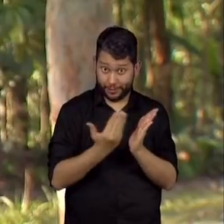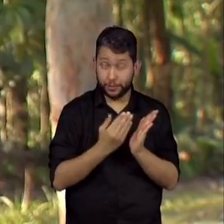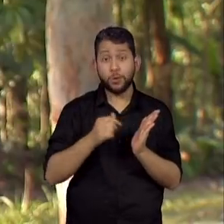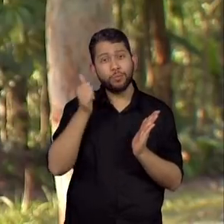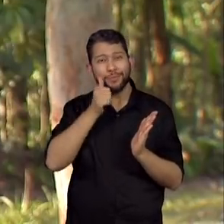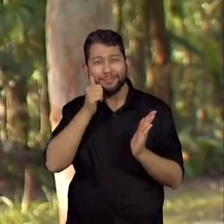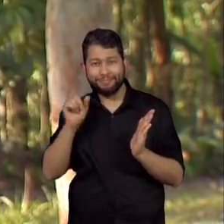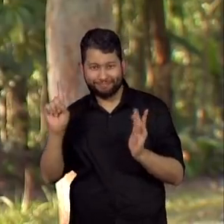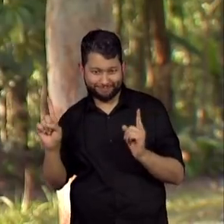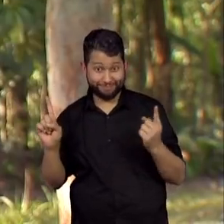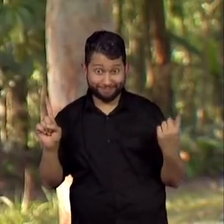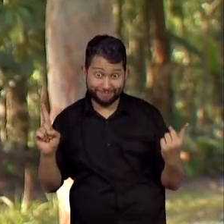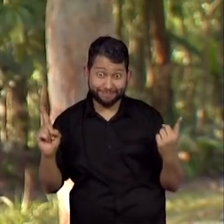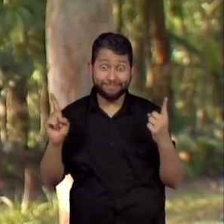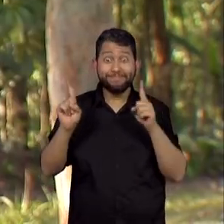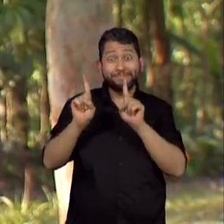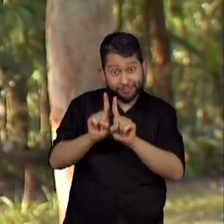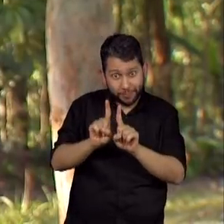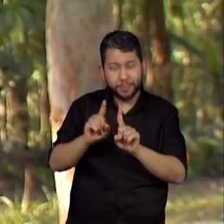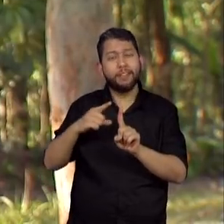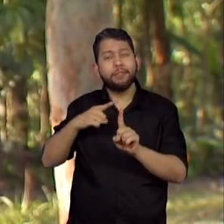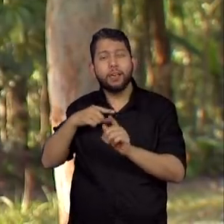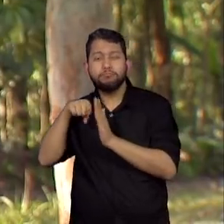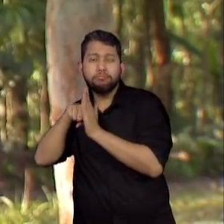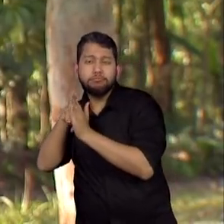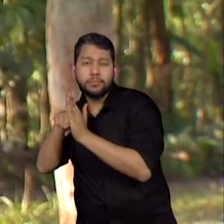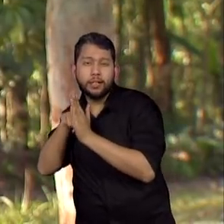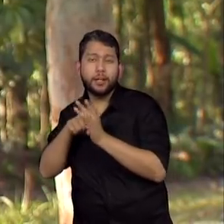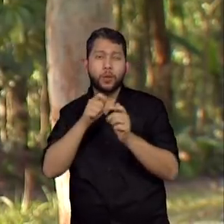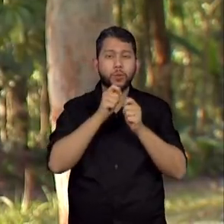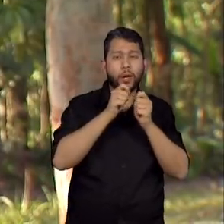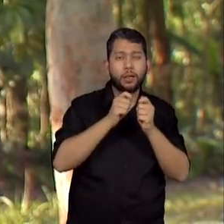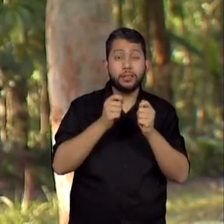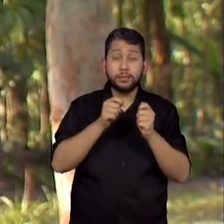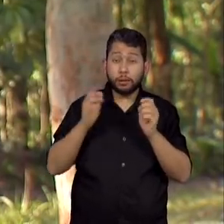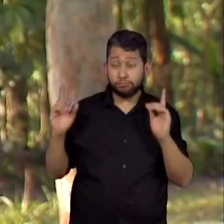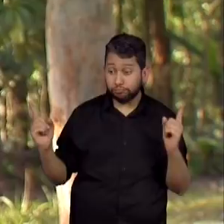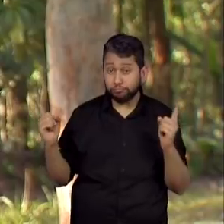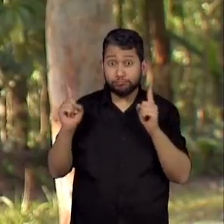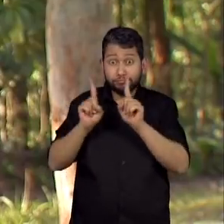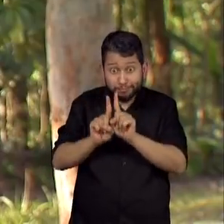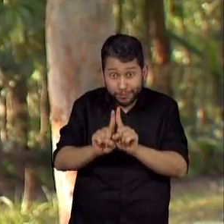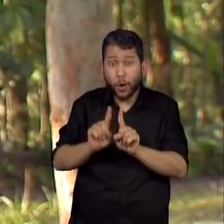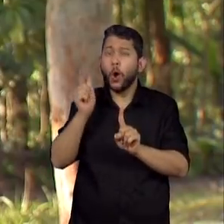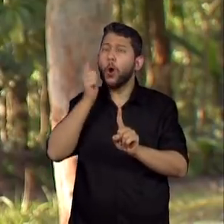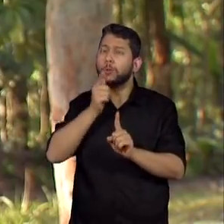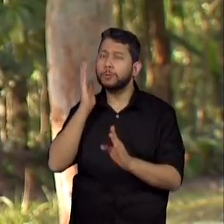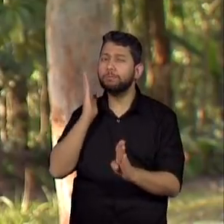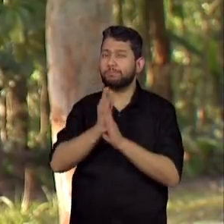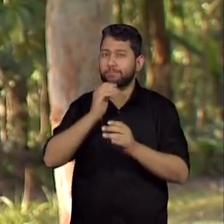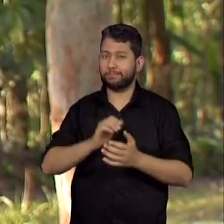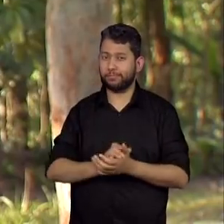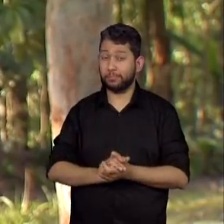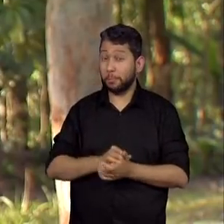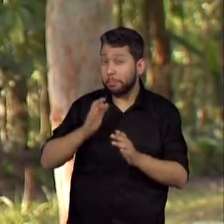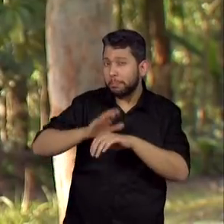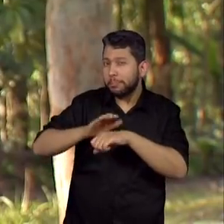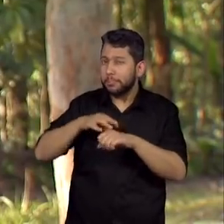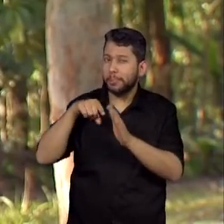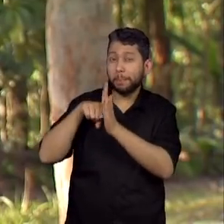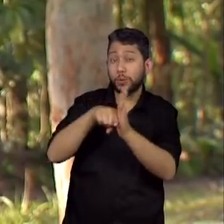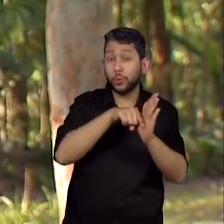geneticista Maiana Zatz com a jornalista especializada em ciências Marta San Juan França. As pesquisas indicam